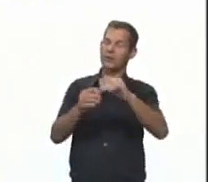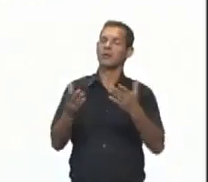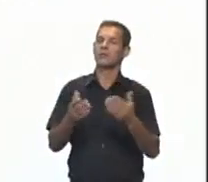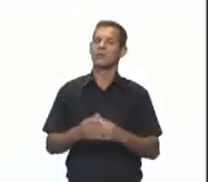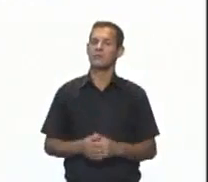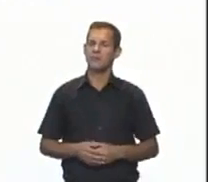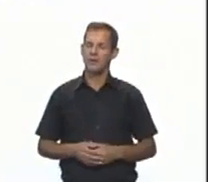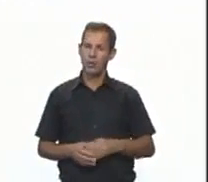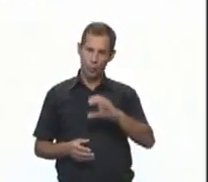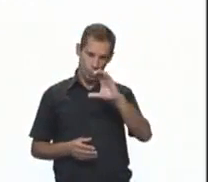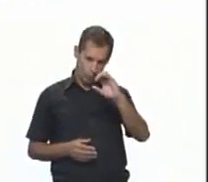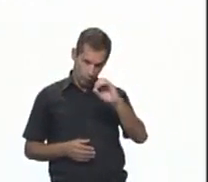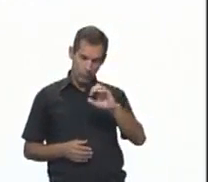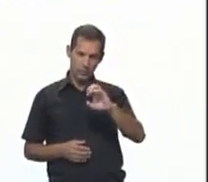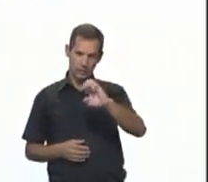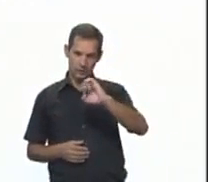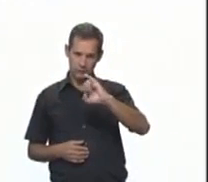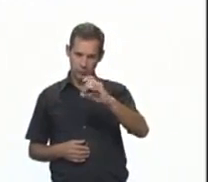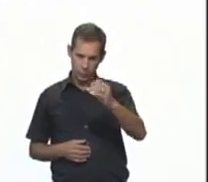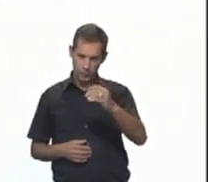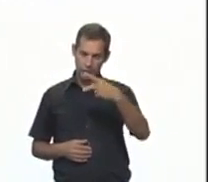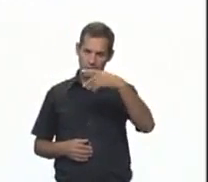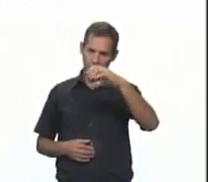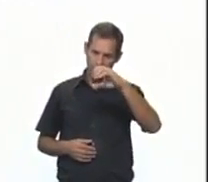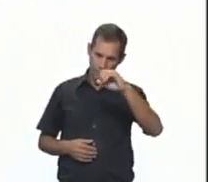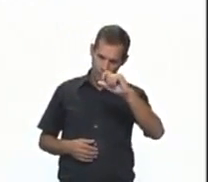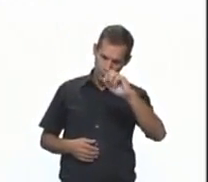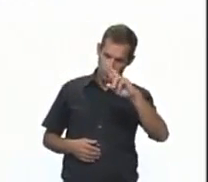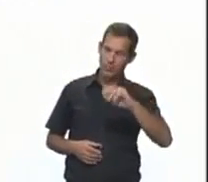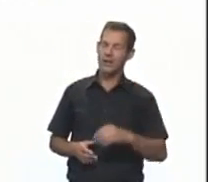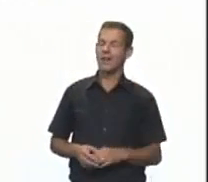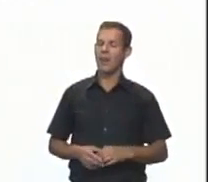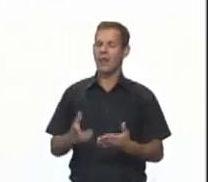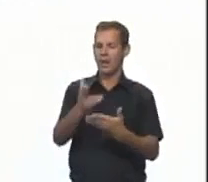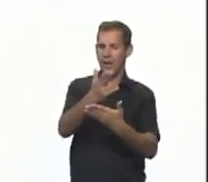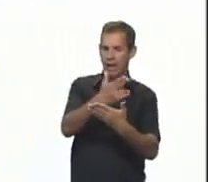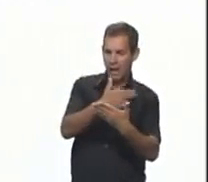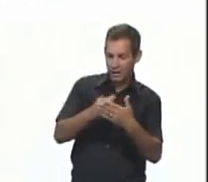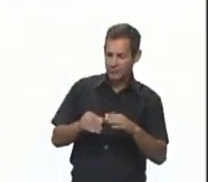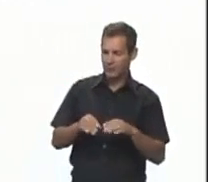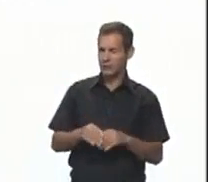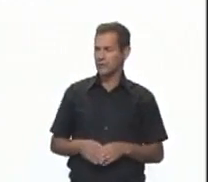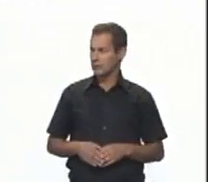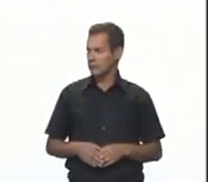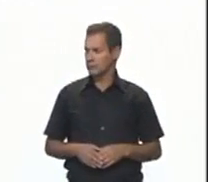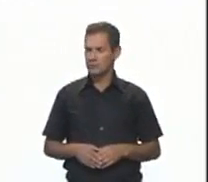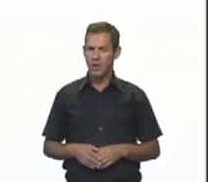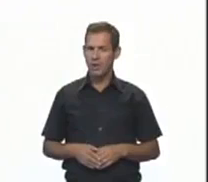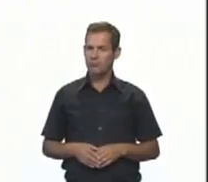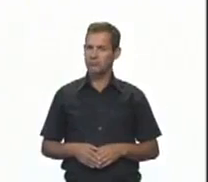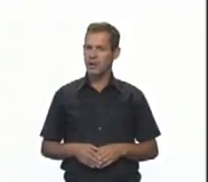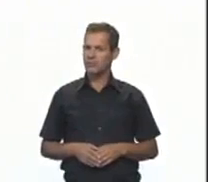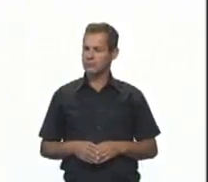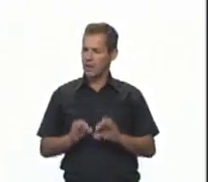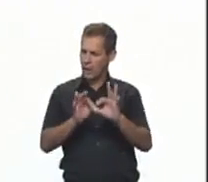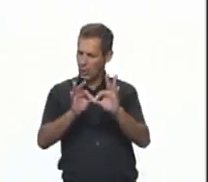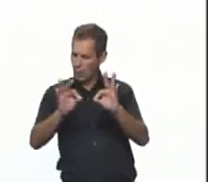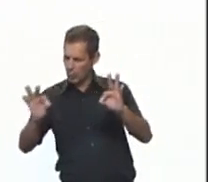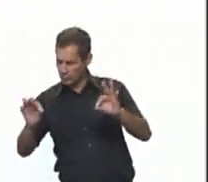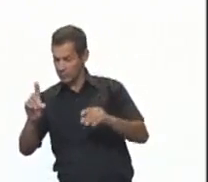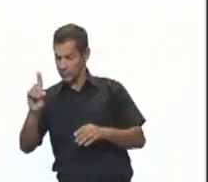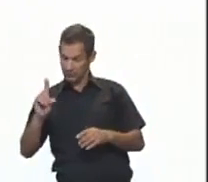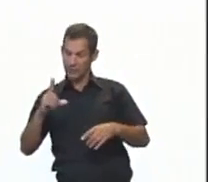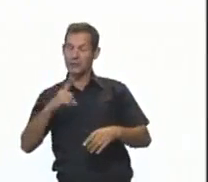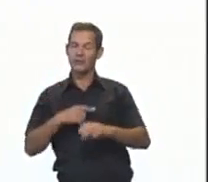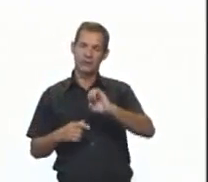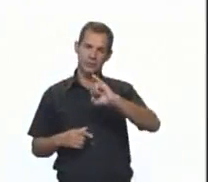aqui como o eixo polar, que ele é desenhado horizontalmente para a direita, a partir de O, então aqui eu tenho o meu eixo